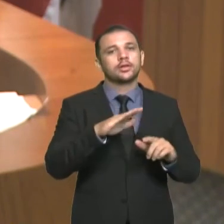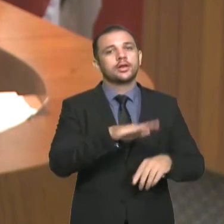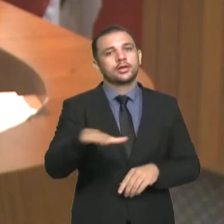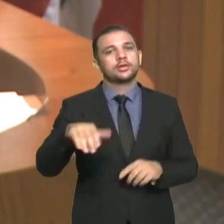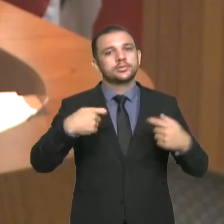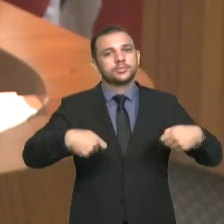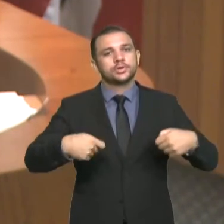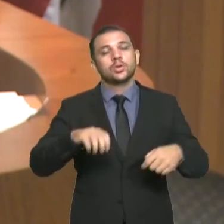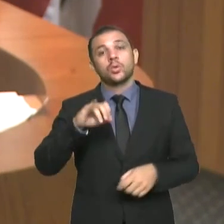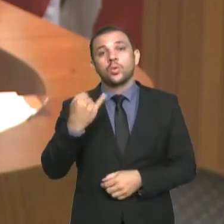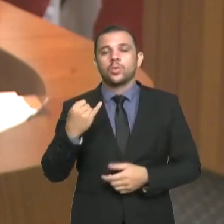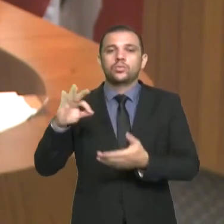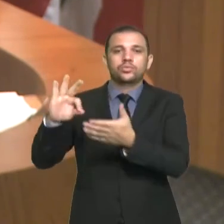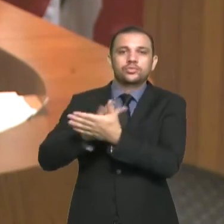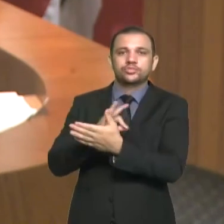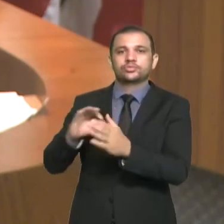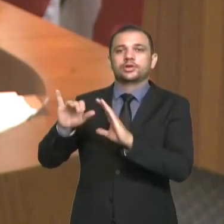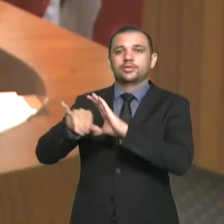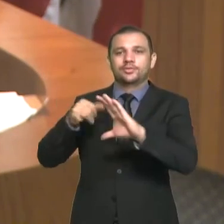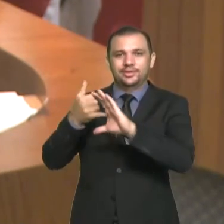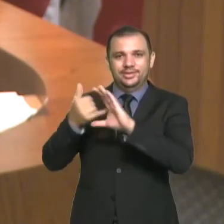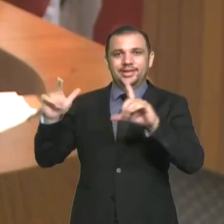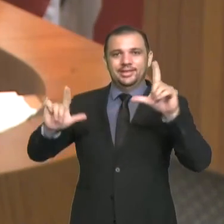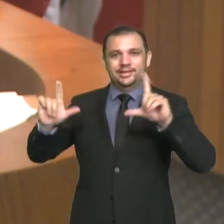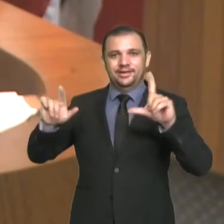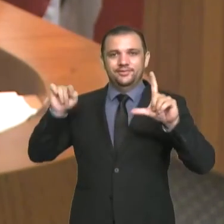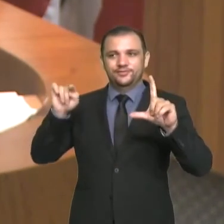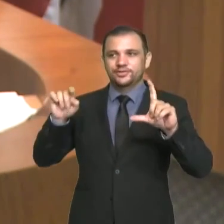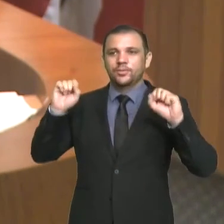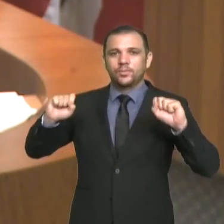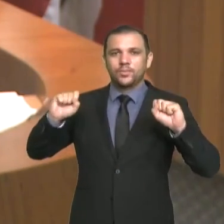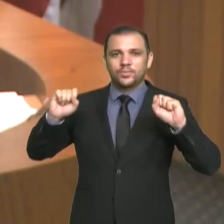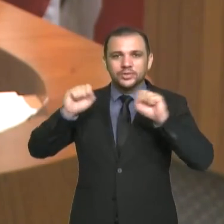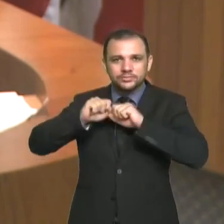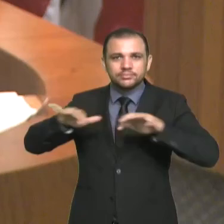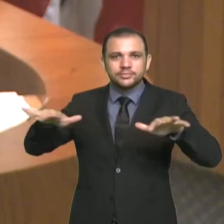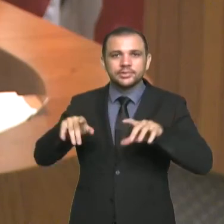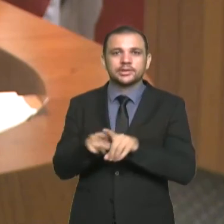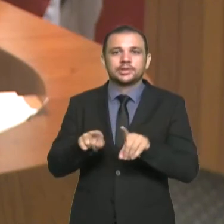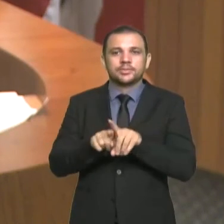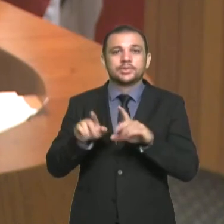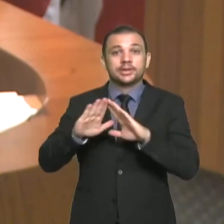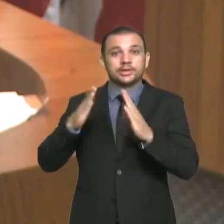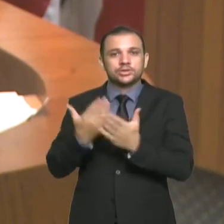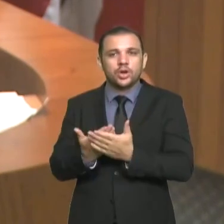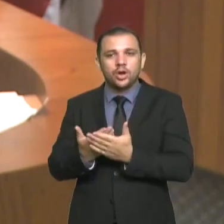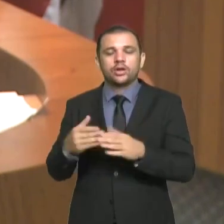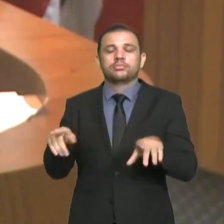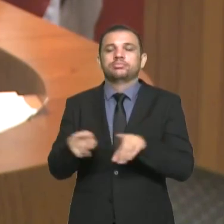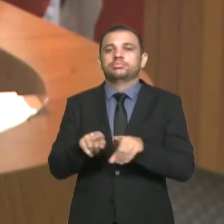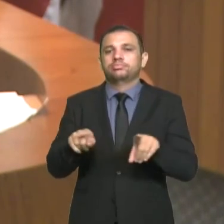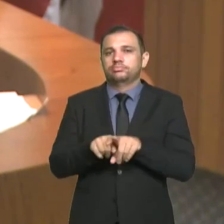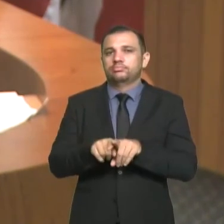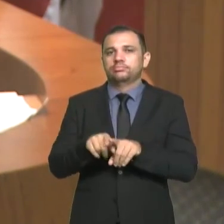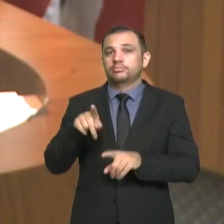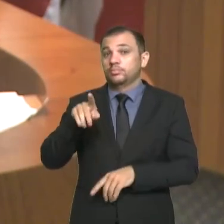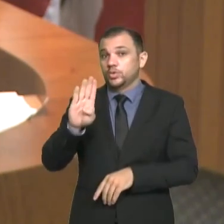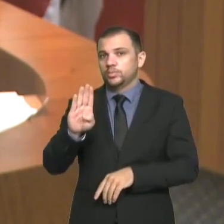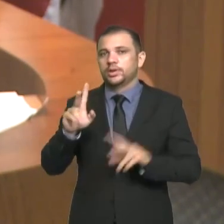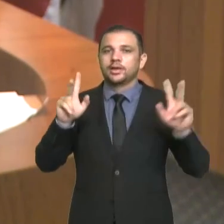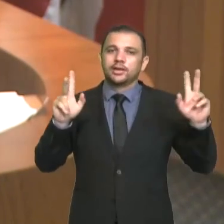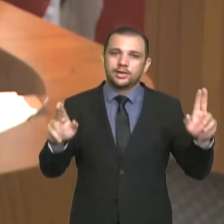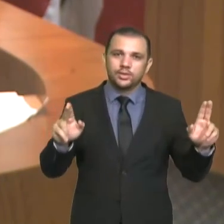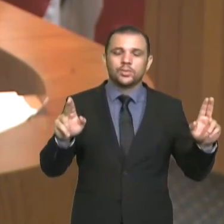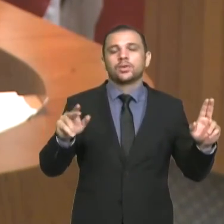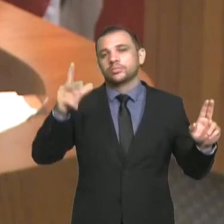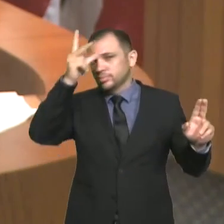um canal na TV aberta para que os alunos da rede pública municipal, assim como os alunos da rede pública estadual, tenham acesso às aulas, talvez